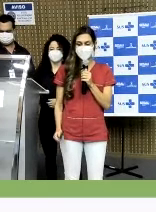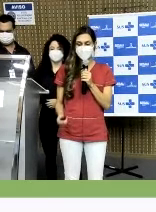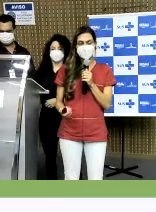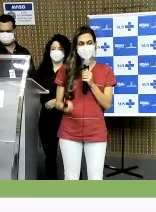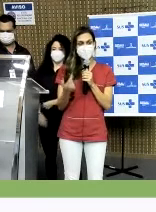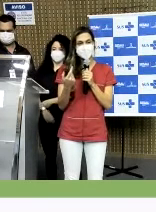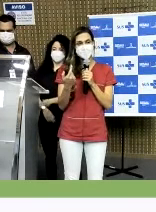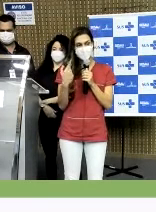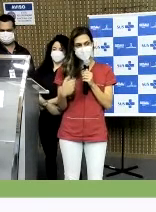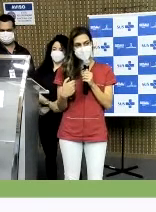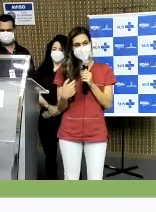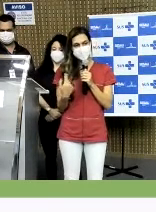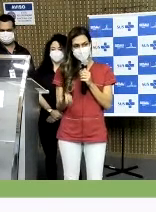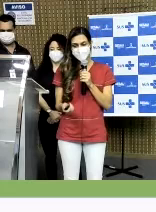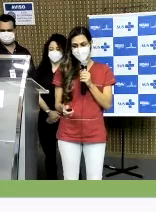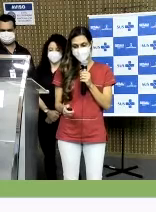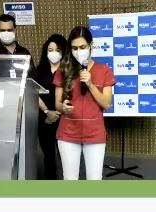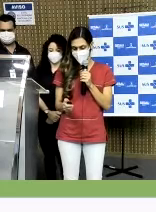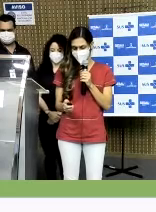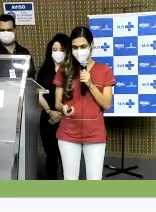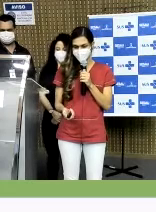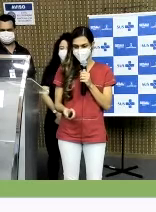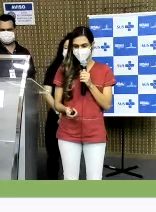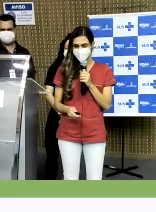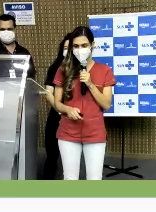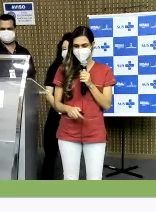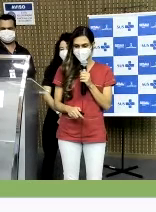na transformação da UBS em ESF.